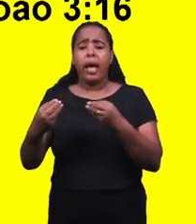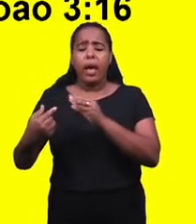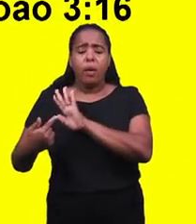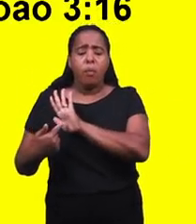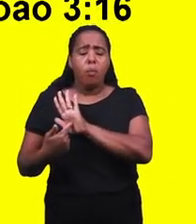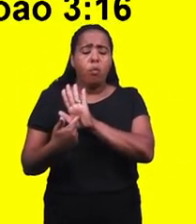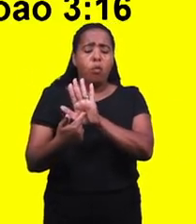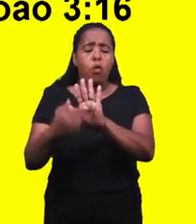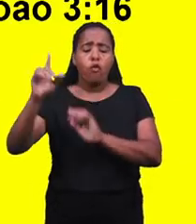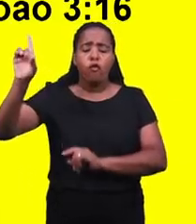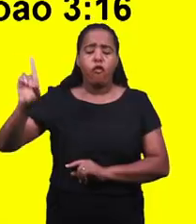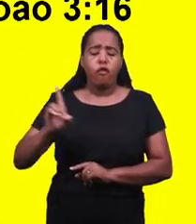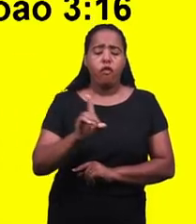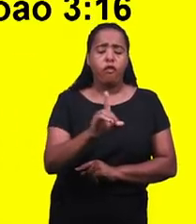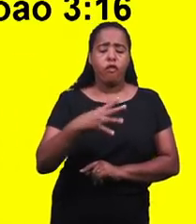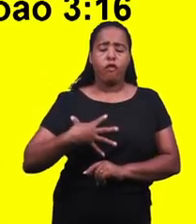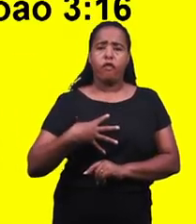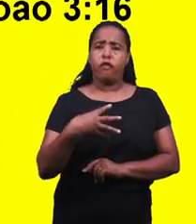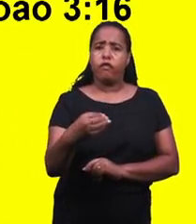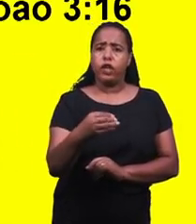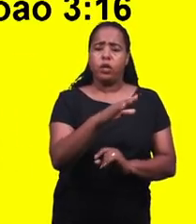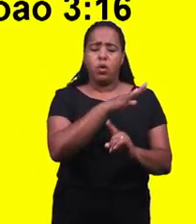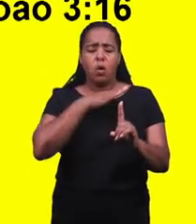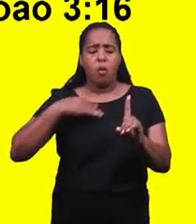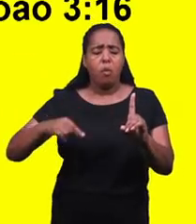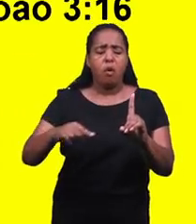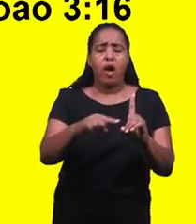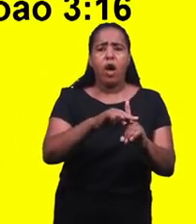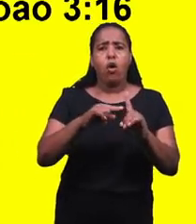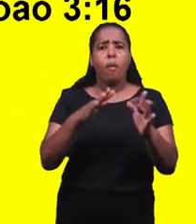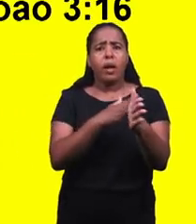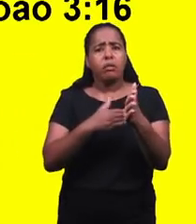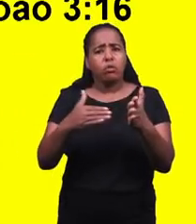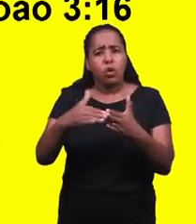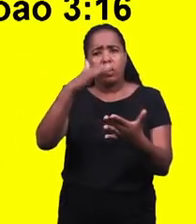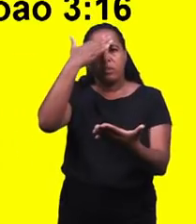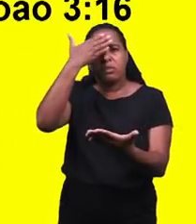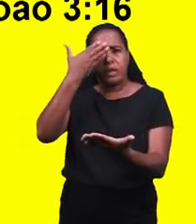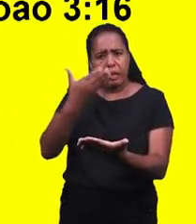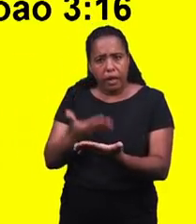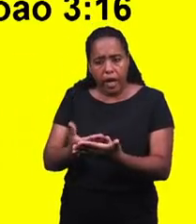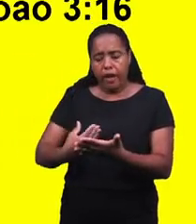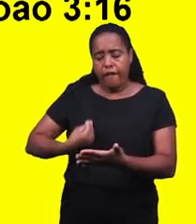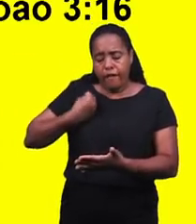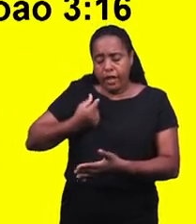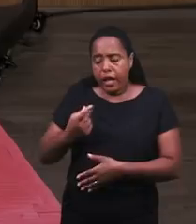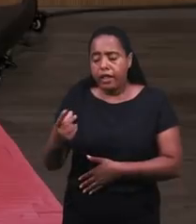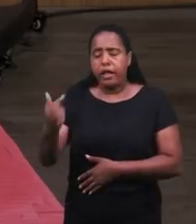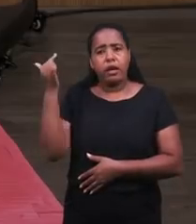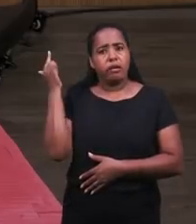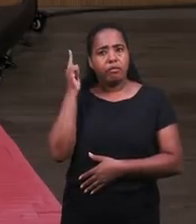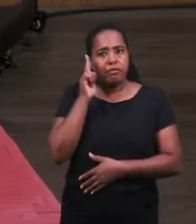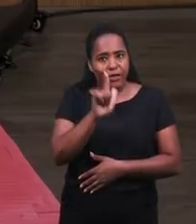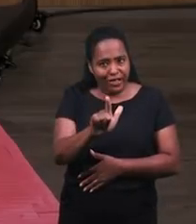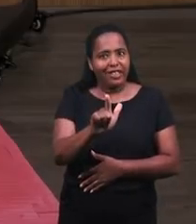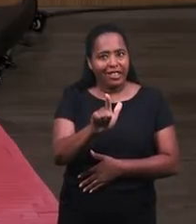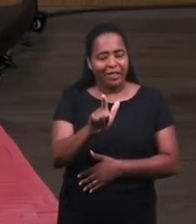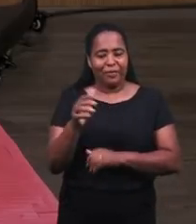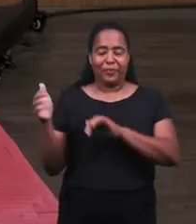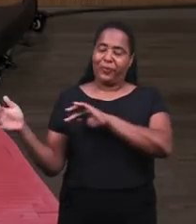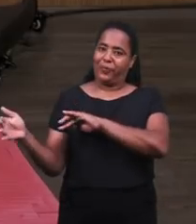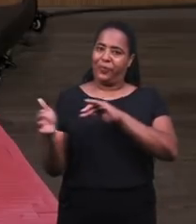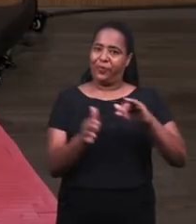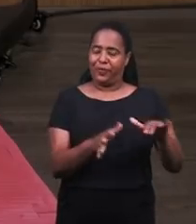aquele que nele crê não pereça, mas tenha a vida eterna. Hoje nós vamos aprender